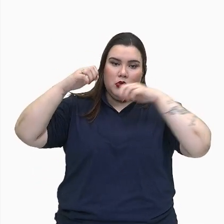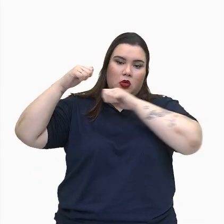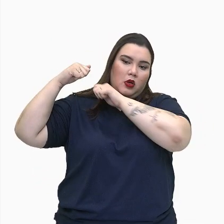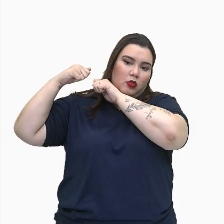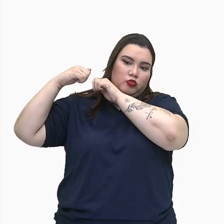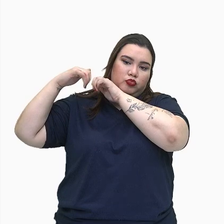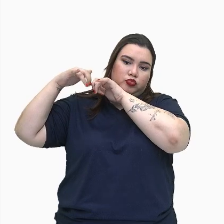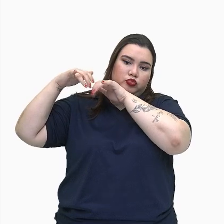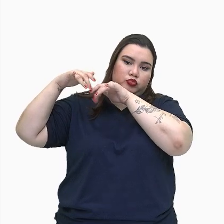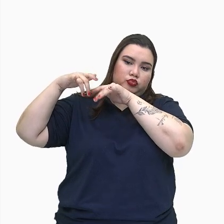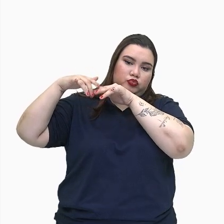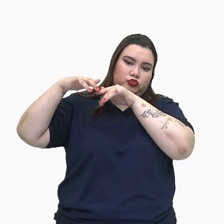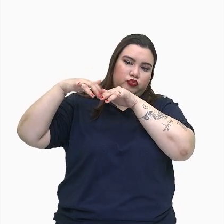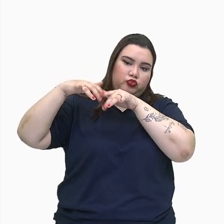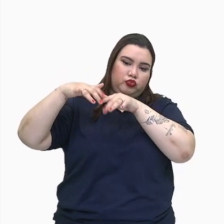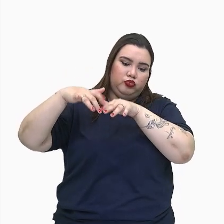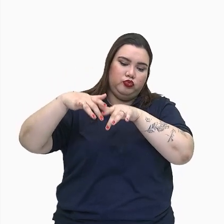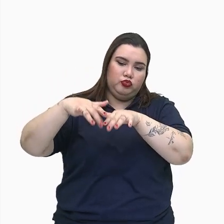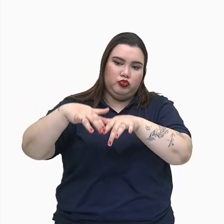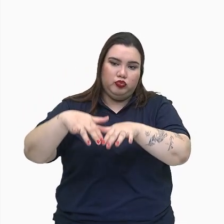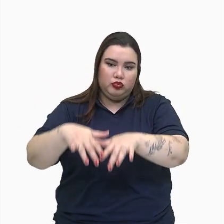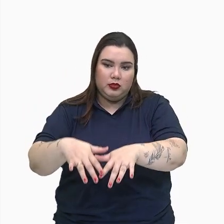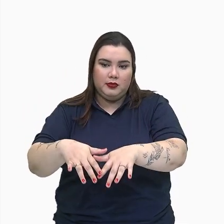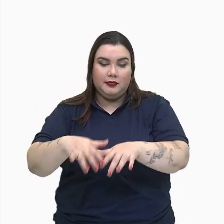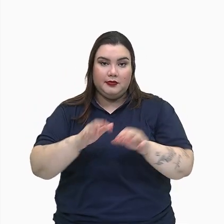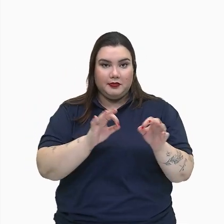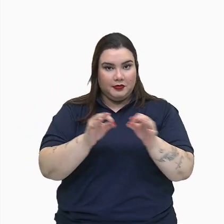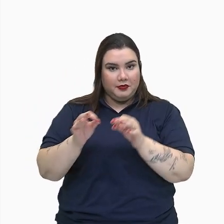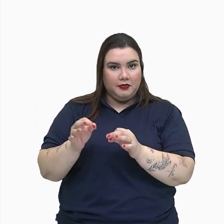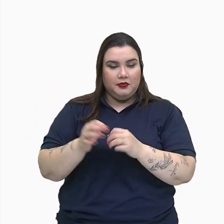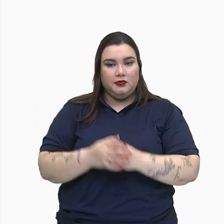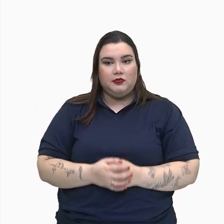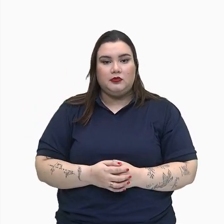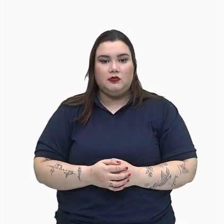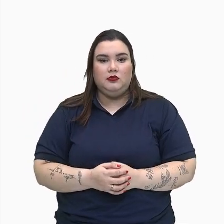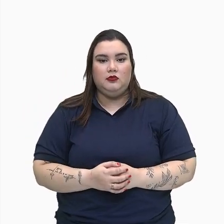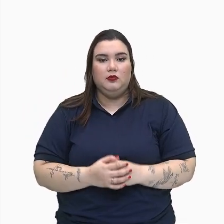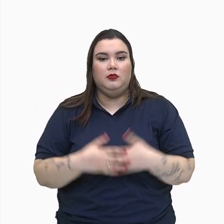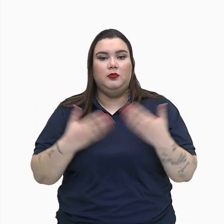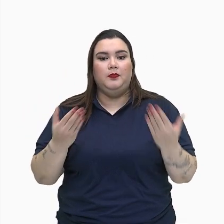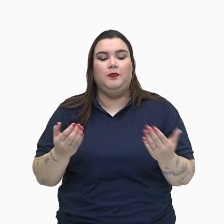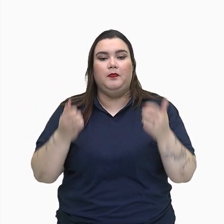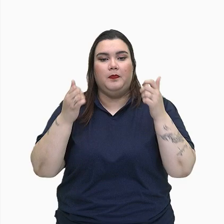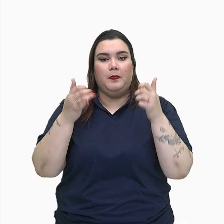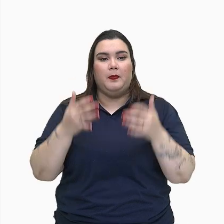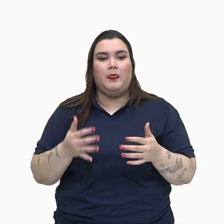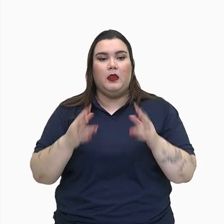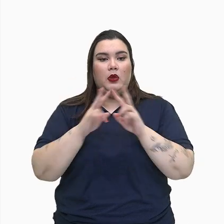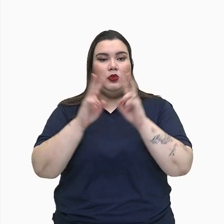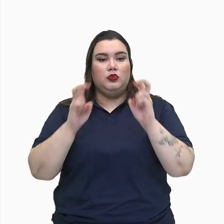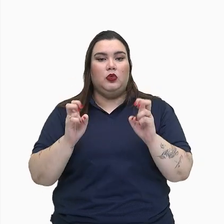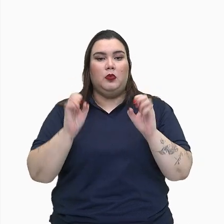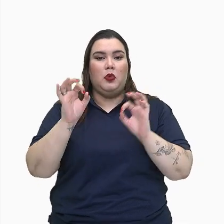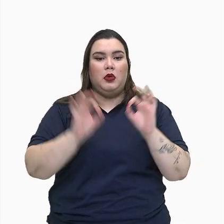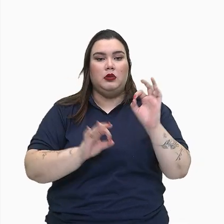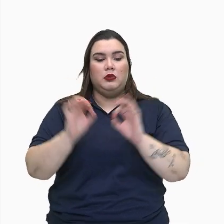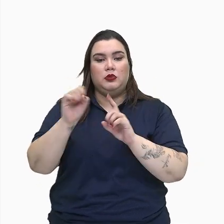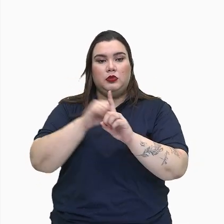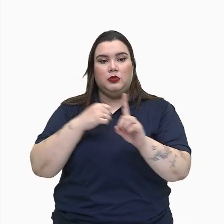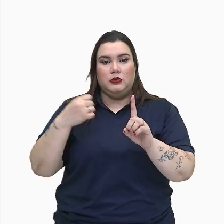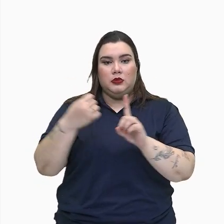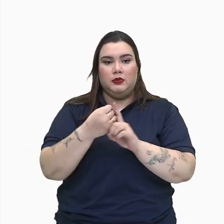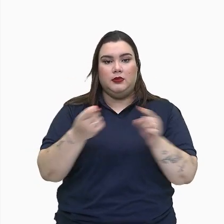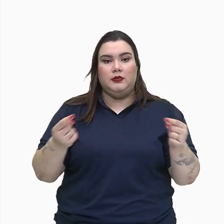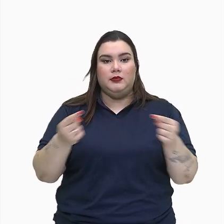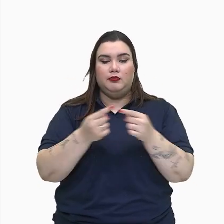matéria orgânica do topo até a base. Tá bom? Então vamos falar um pouco também sobre a organização social.